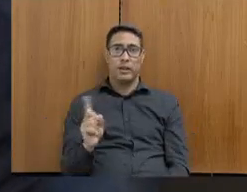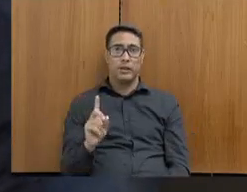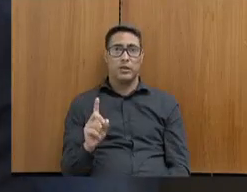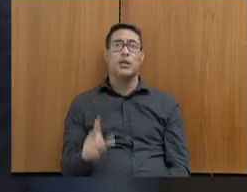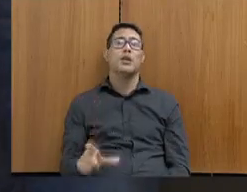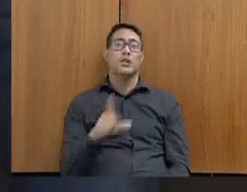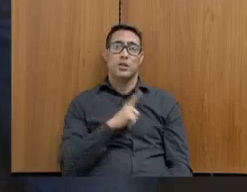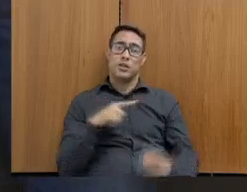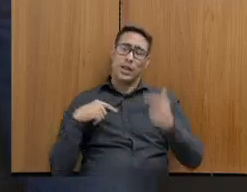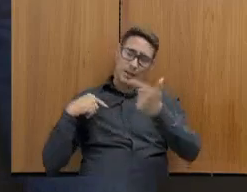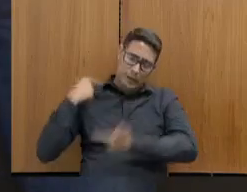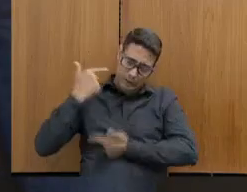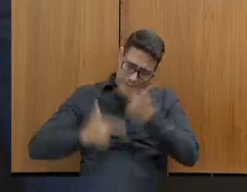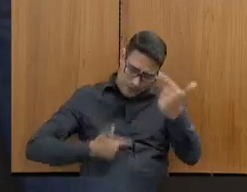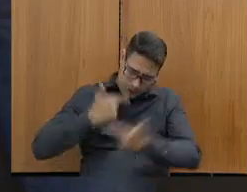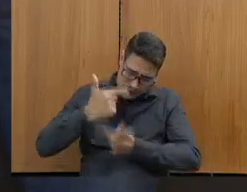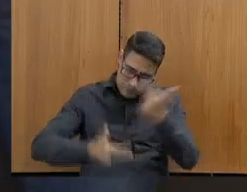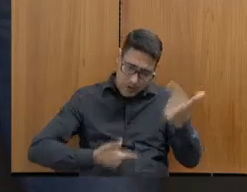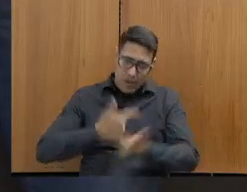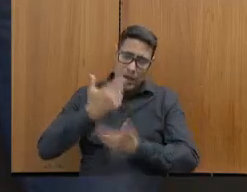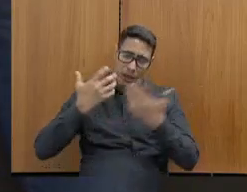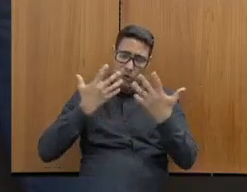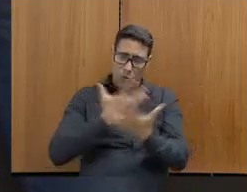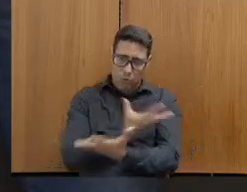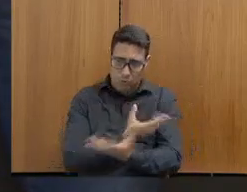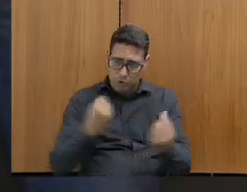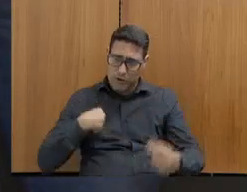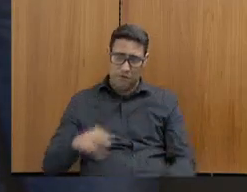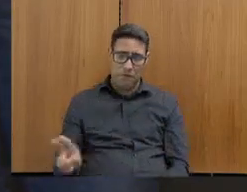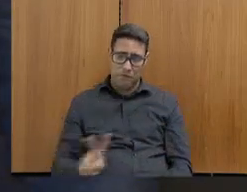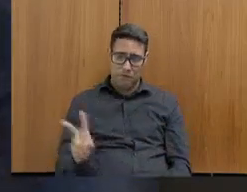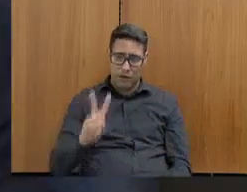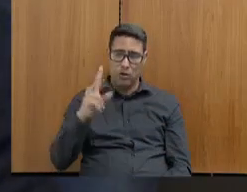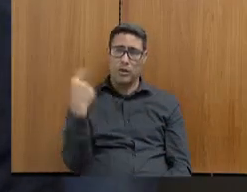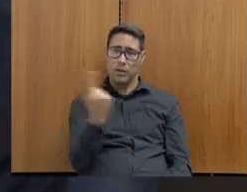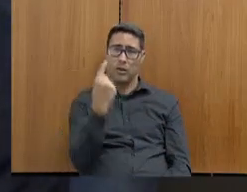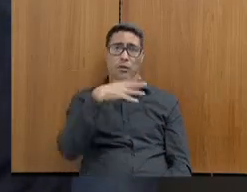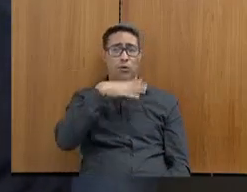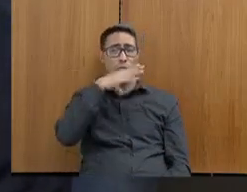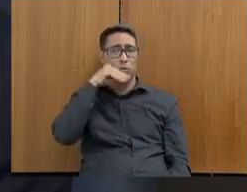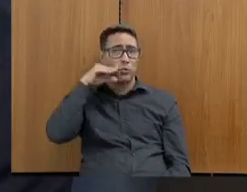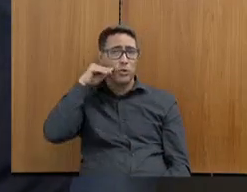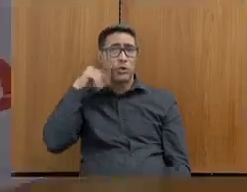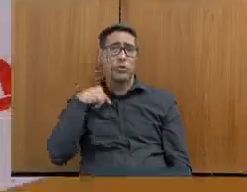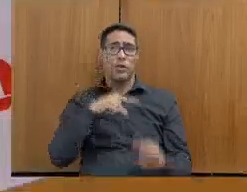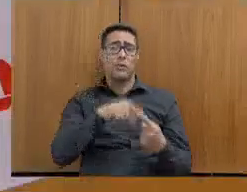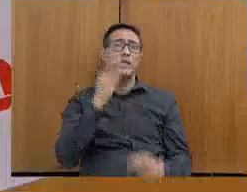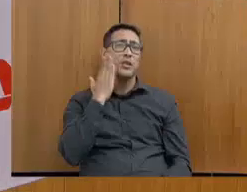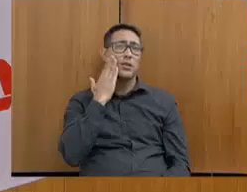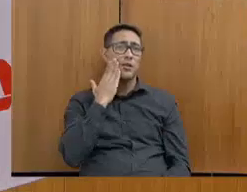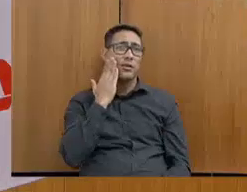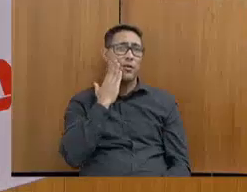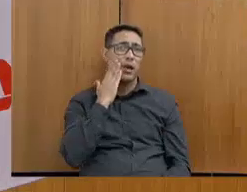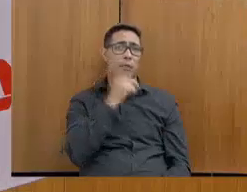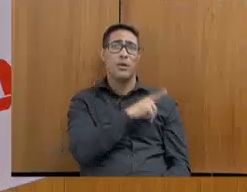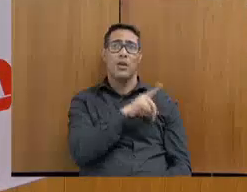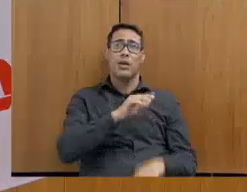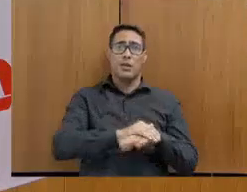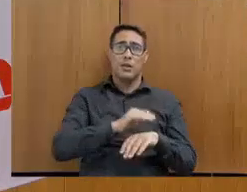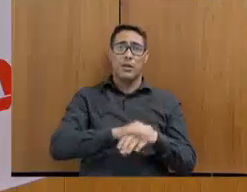trabalhado muito pela questão da valorização dos profissionais porque nós entendemos Doutor a Letícia que o profissional